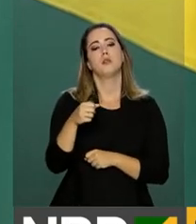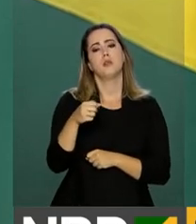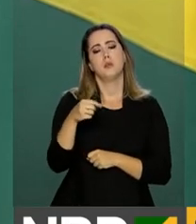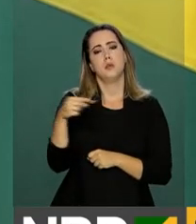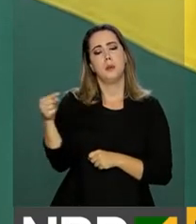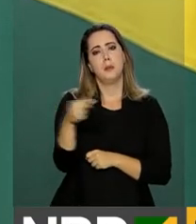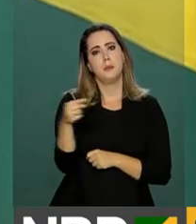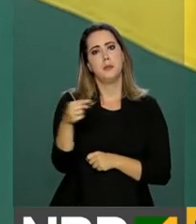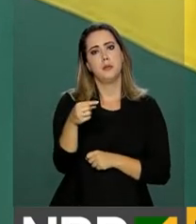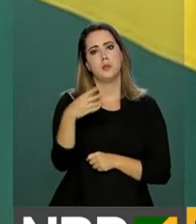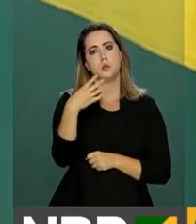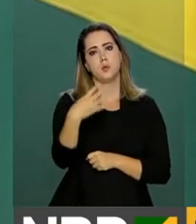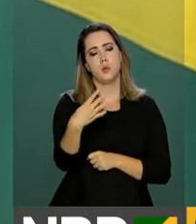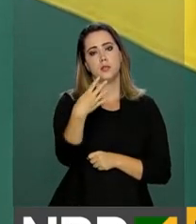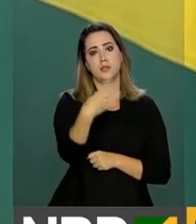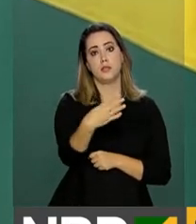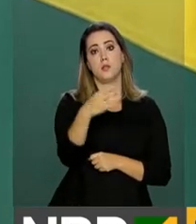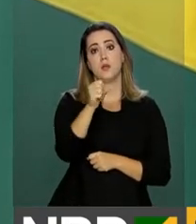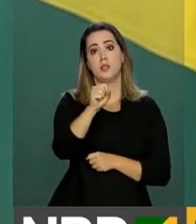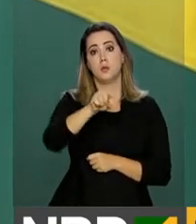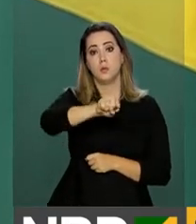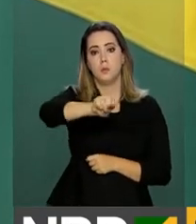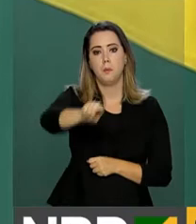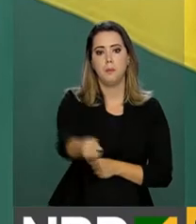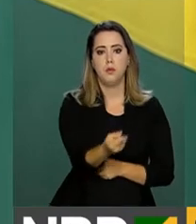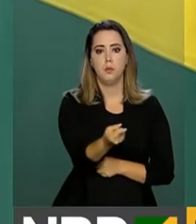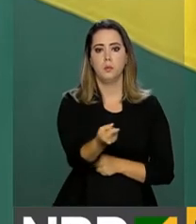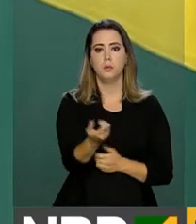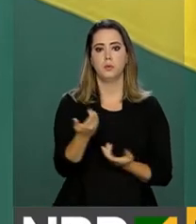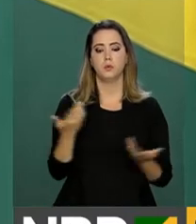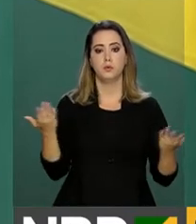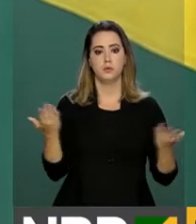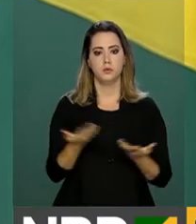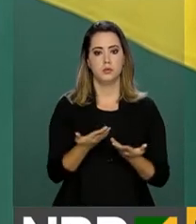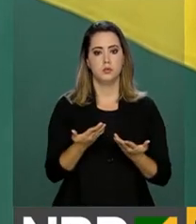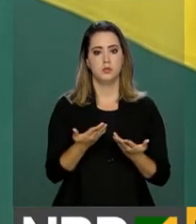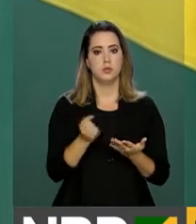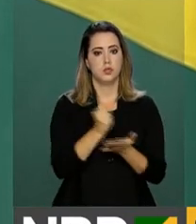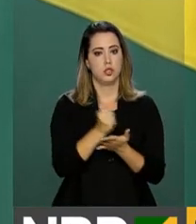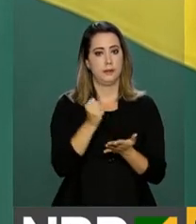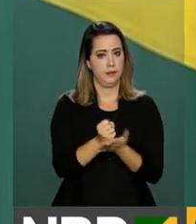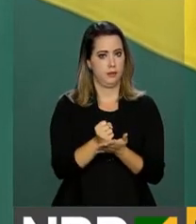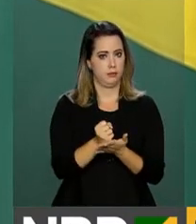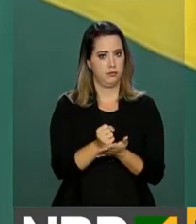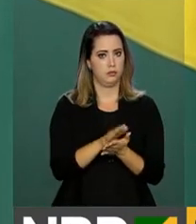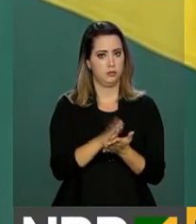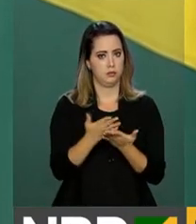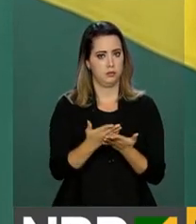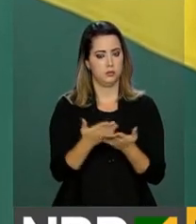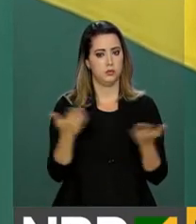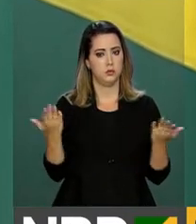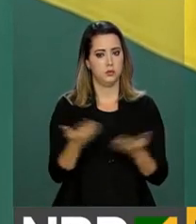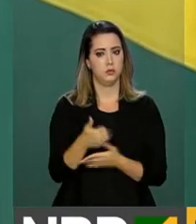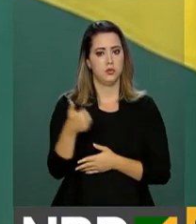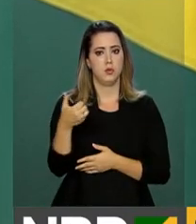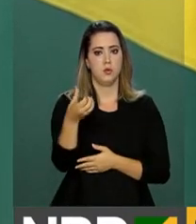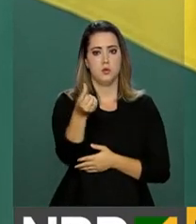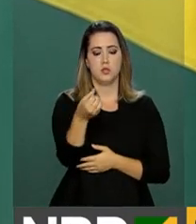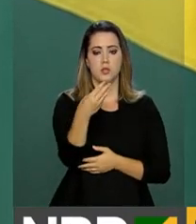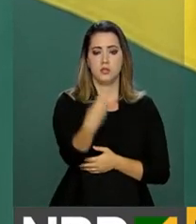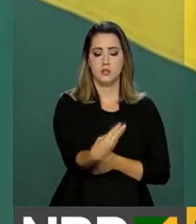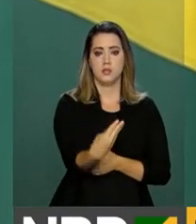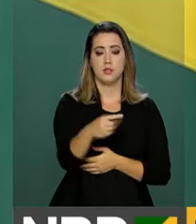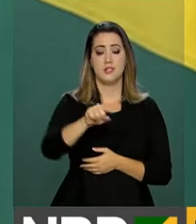448 mil hoje de carteiras assinadas são 163 mil